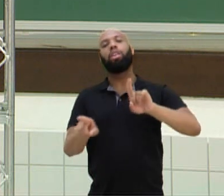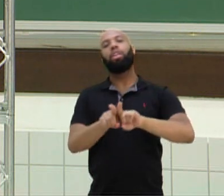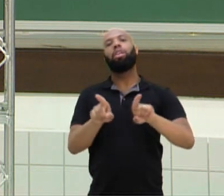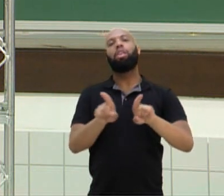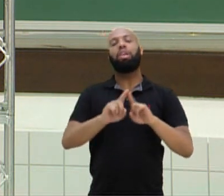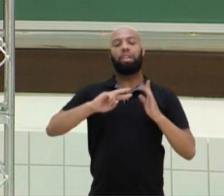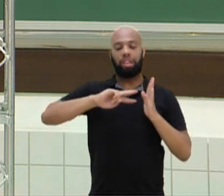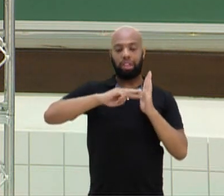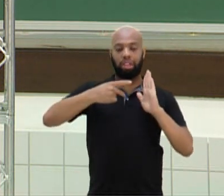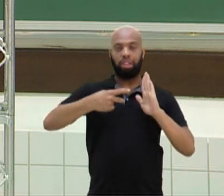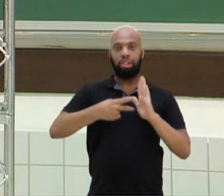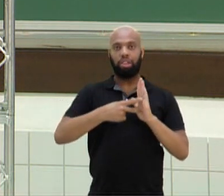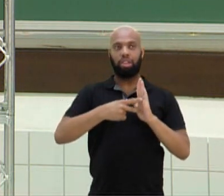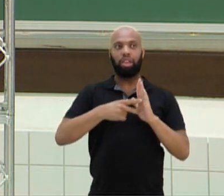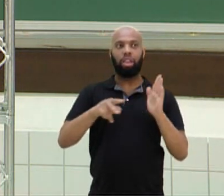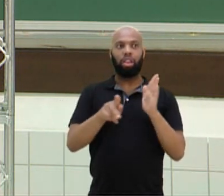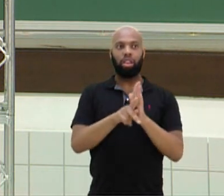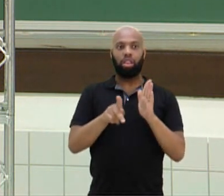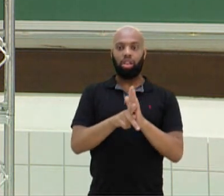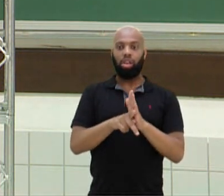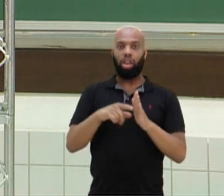y,